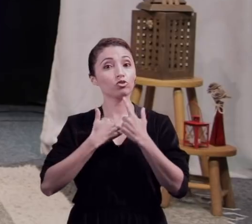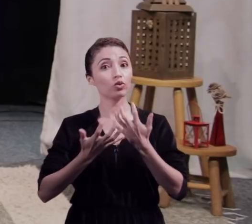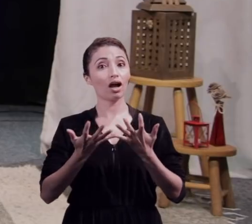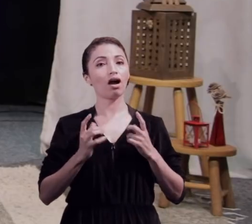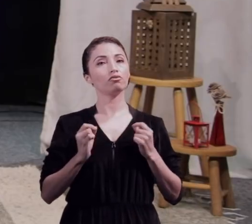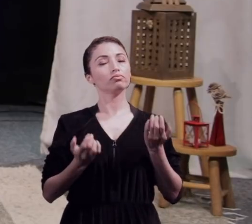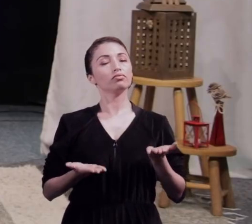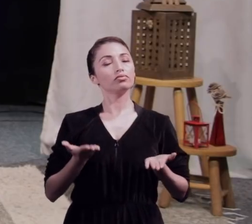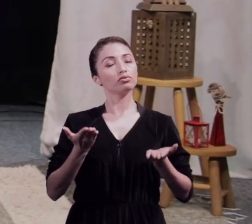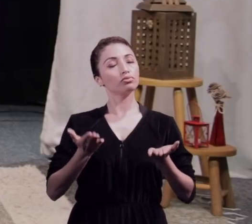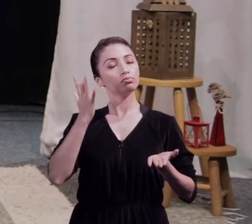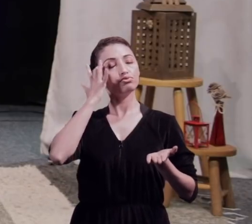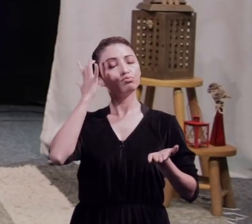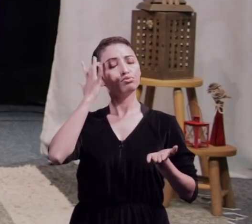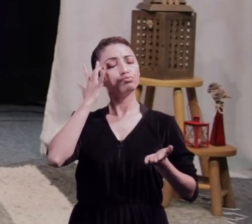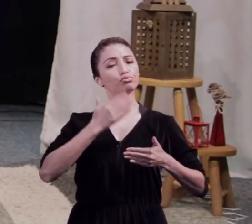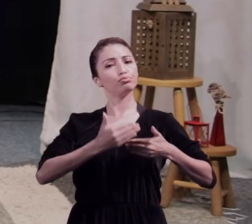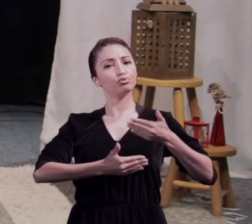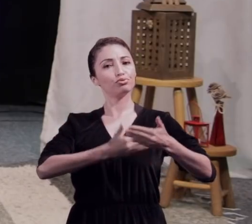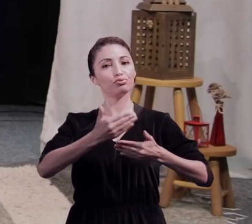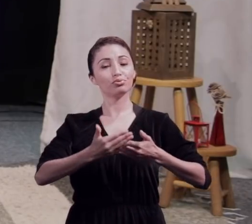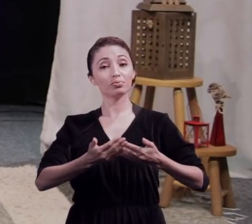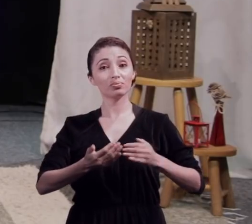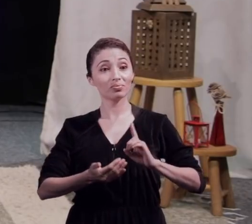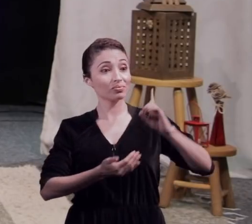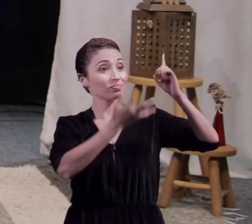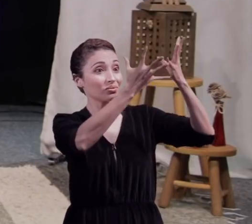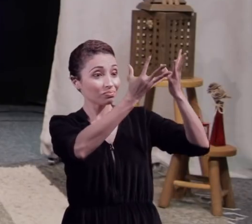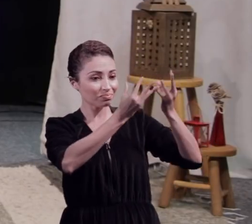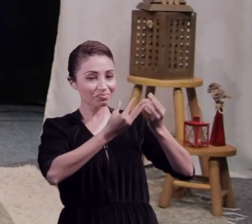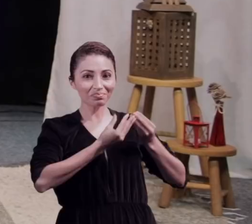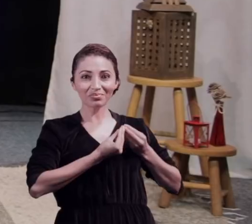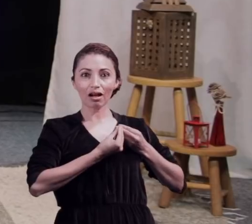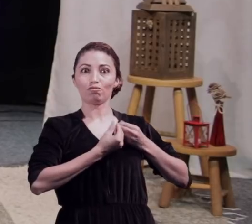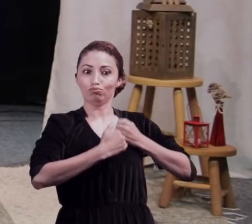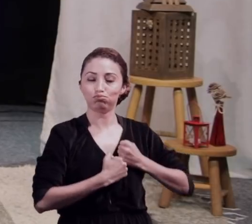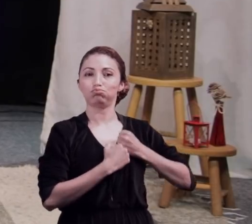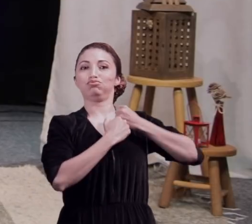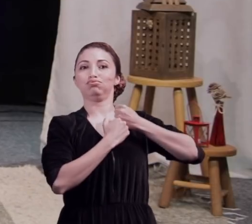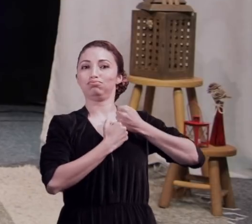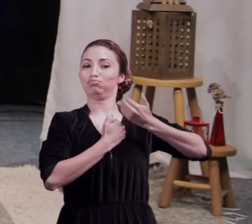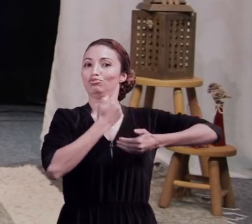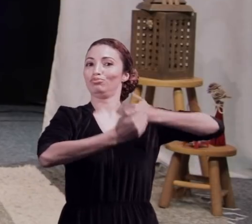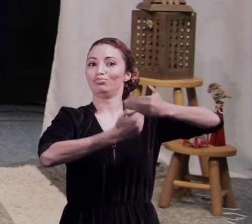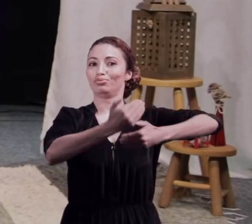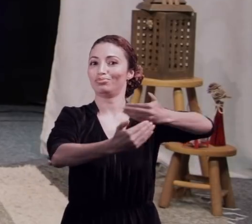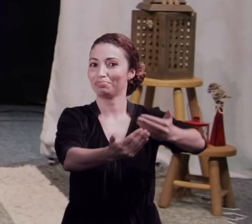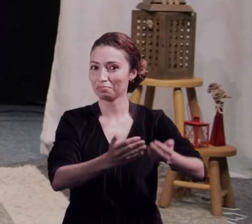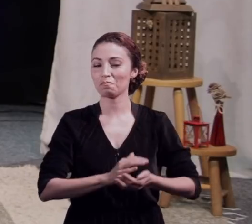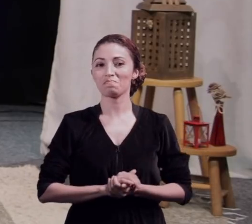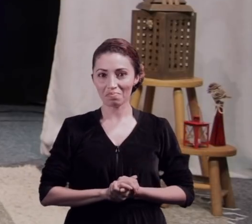plenamente equilibrados, uma vida que Deus nos dá sustentação. E hoje nós vamos